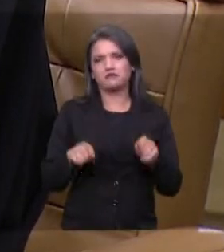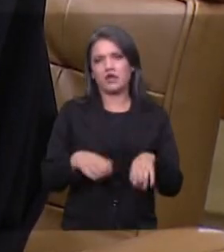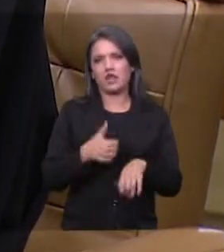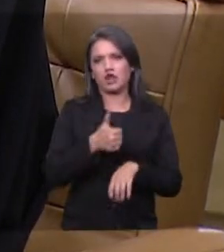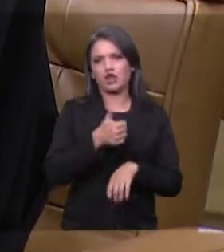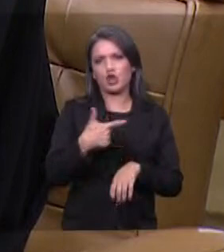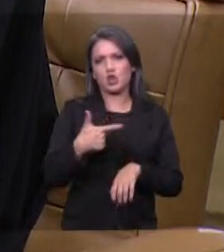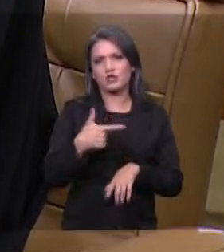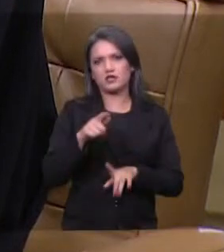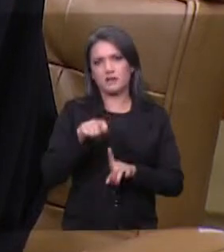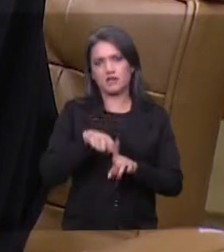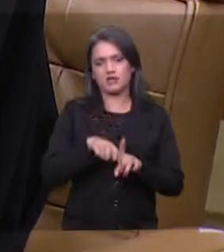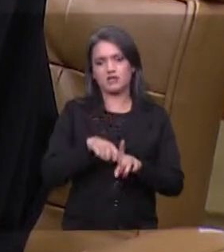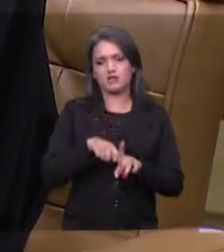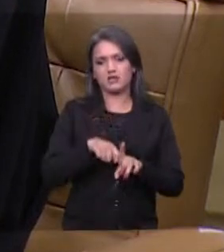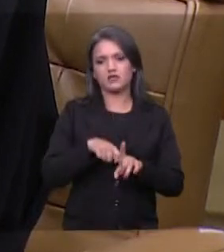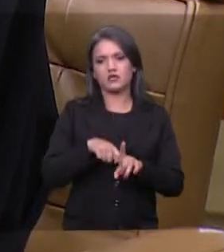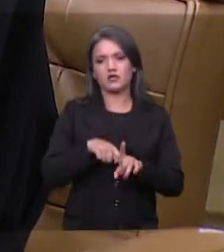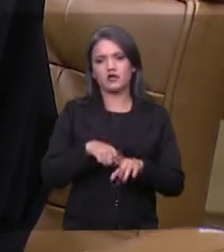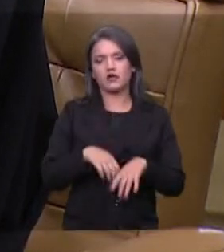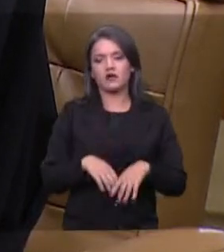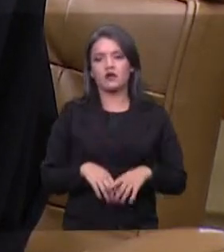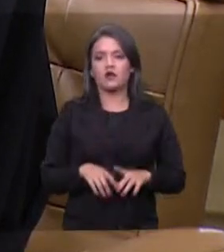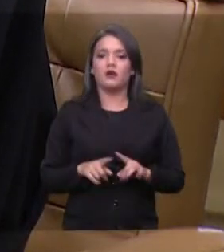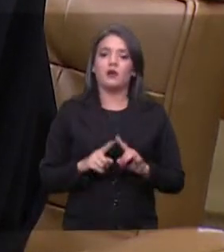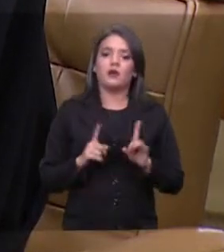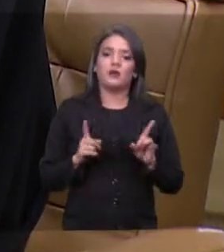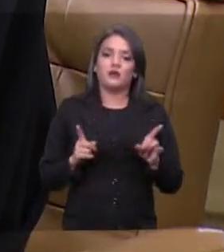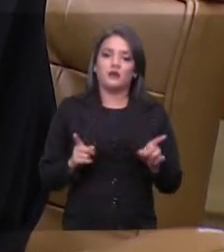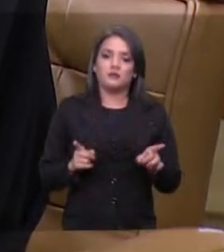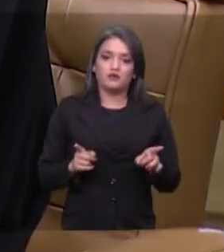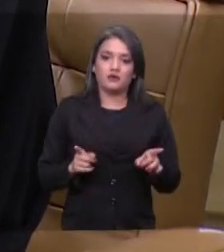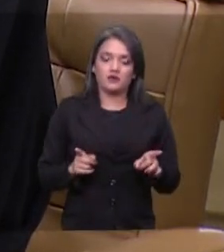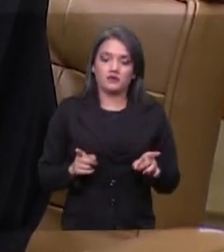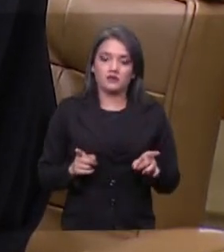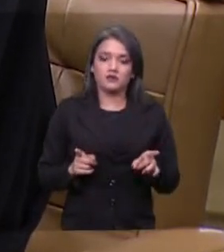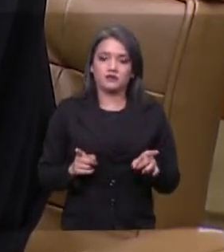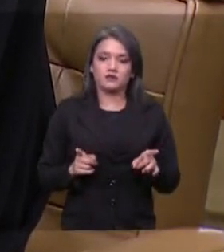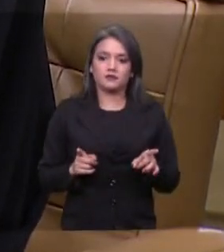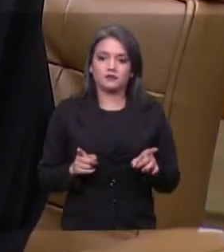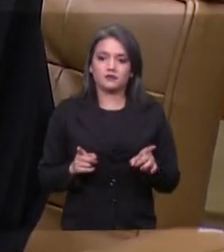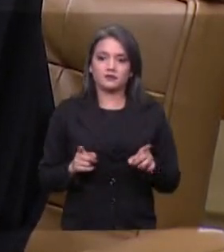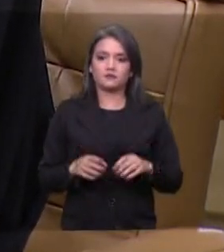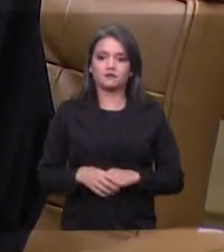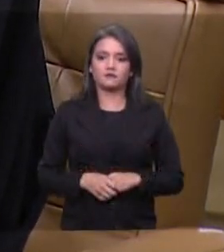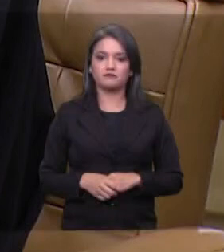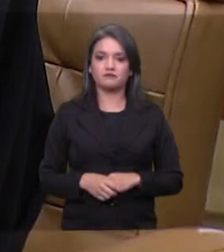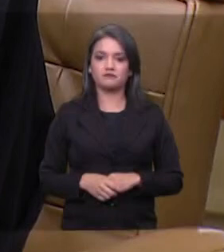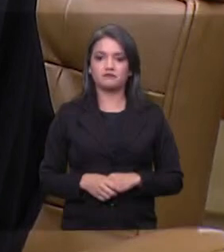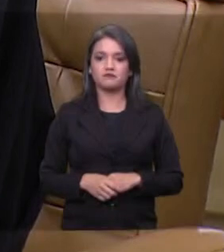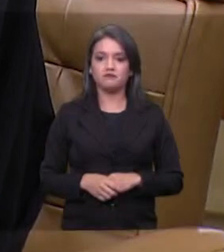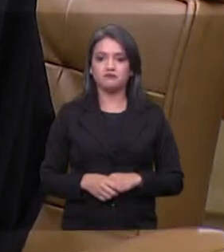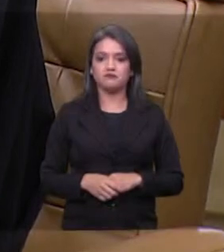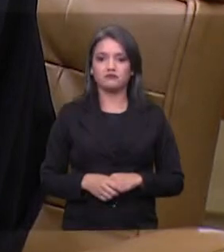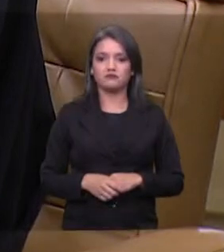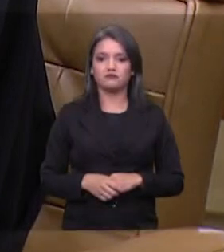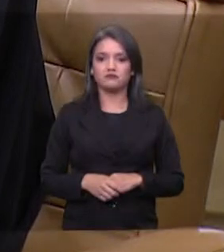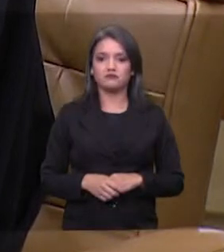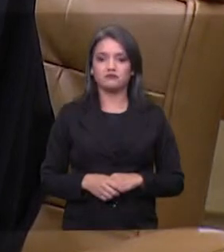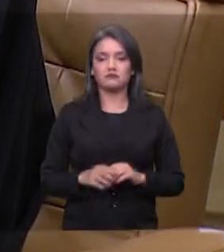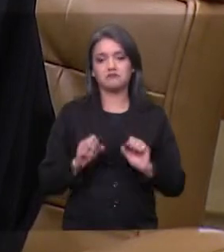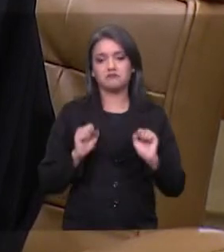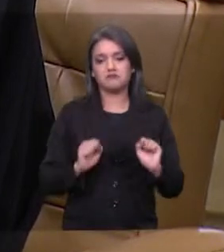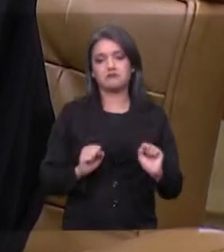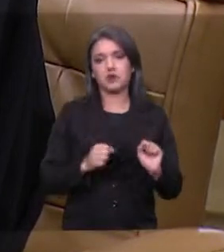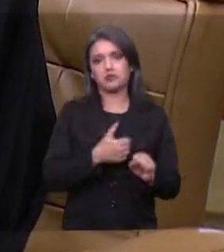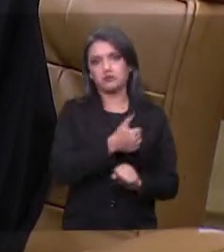12 meses, mas eu acompanharia Sua Excelência no prazo de 12 meses com